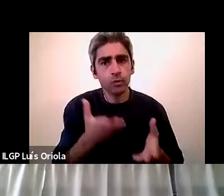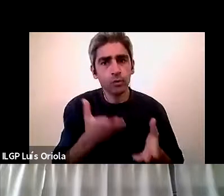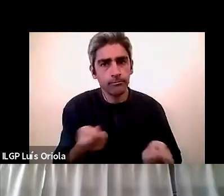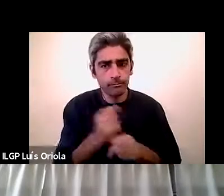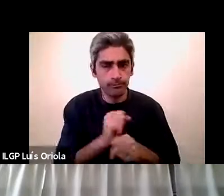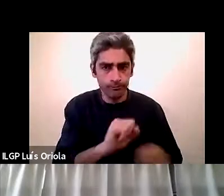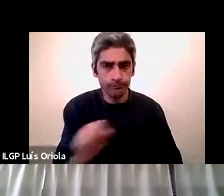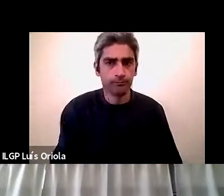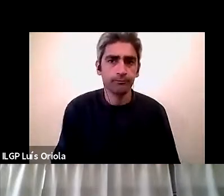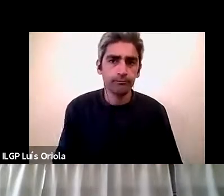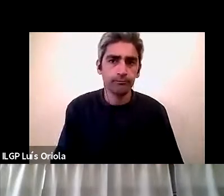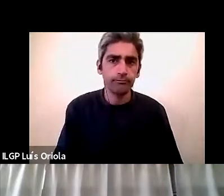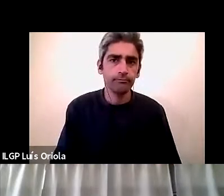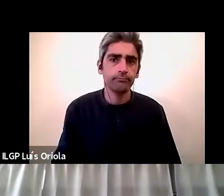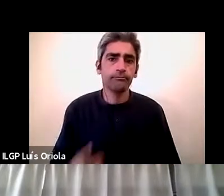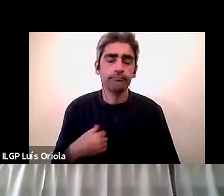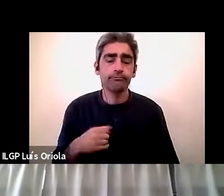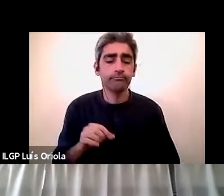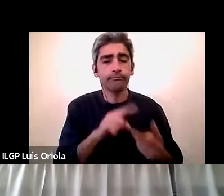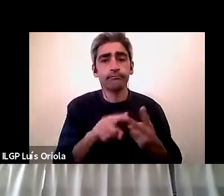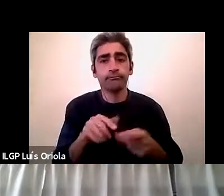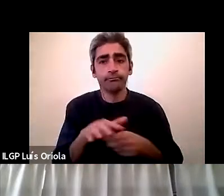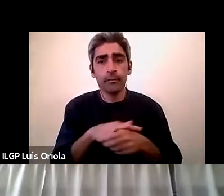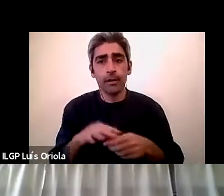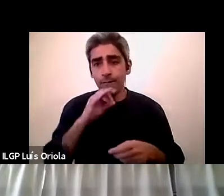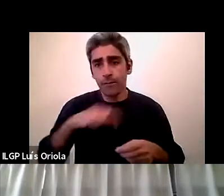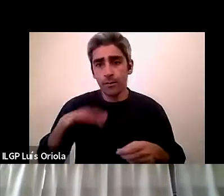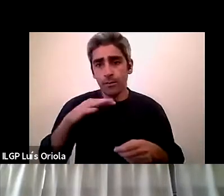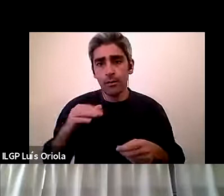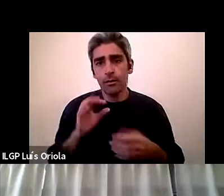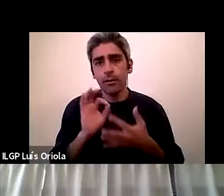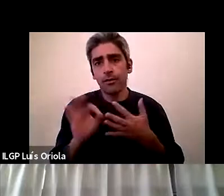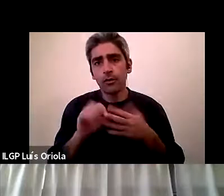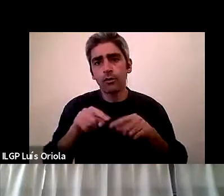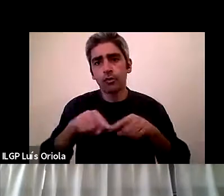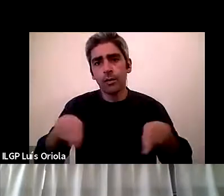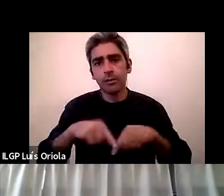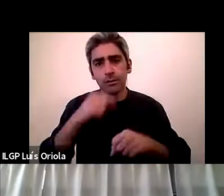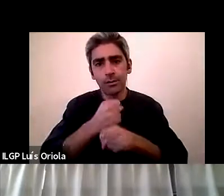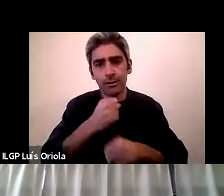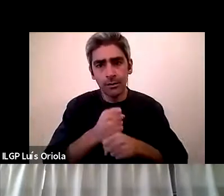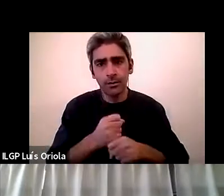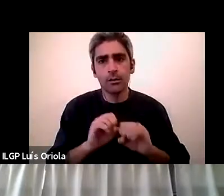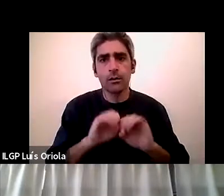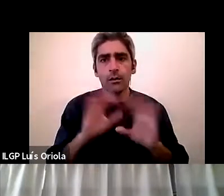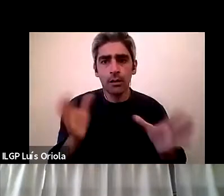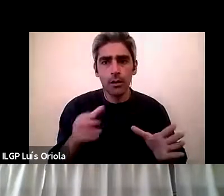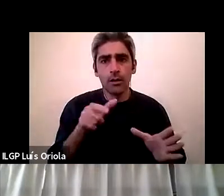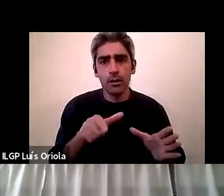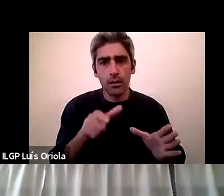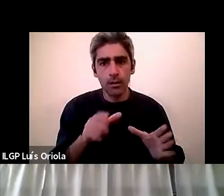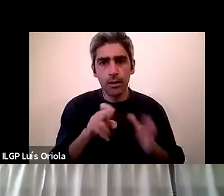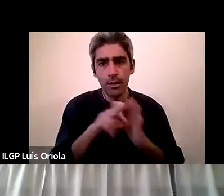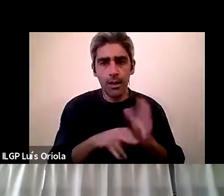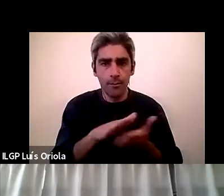trabalho. E para a dimensão familiar, definir o espaço de trabalho. Obviamente que esta é uma